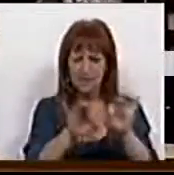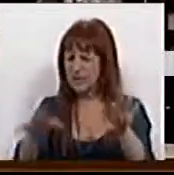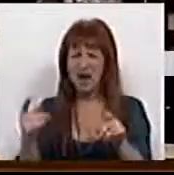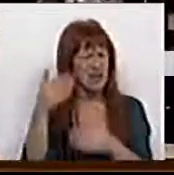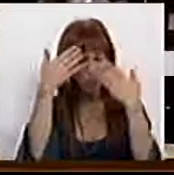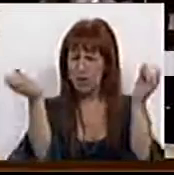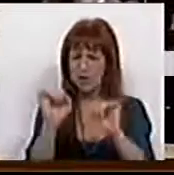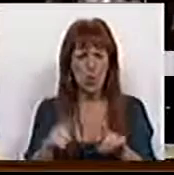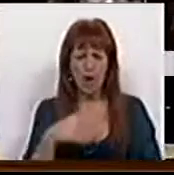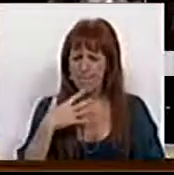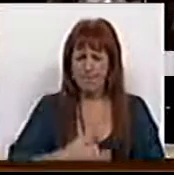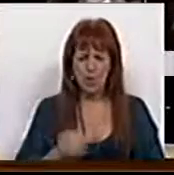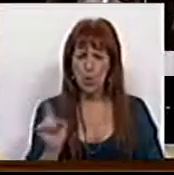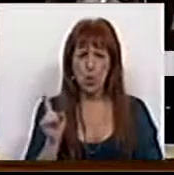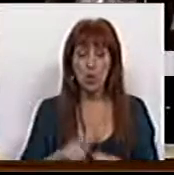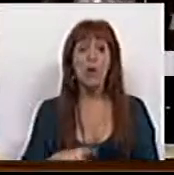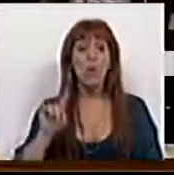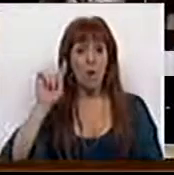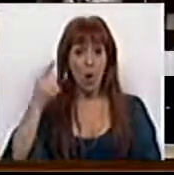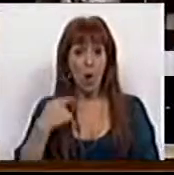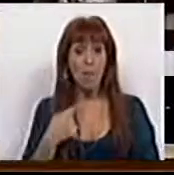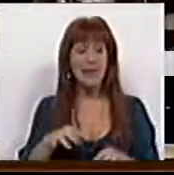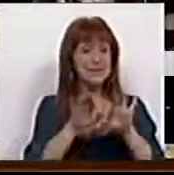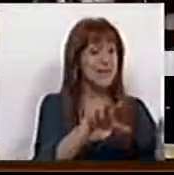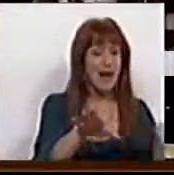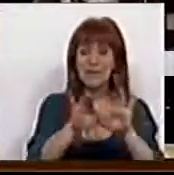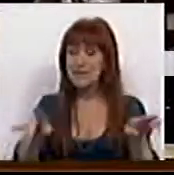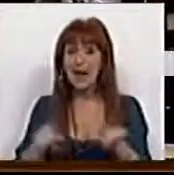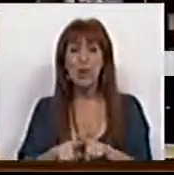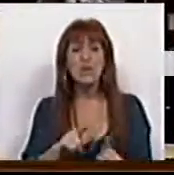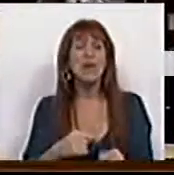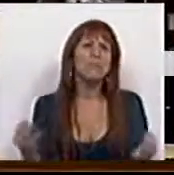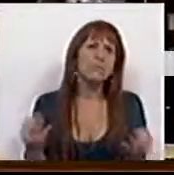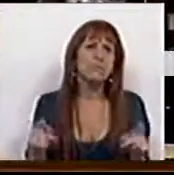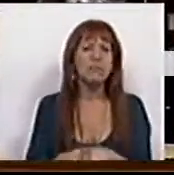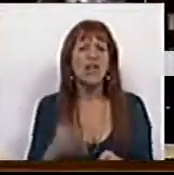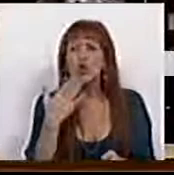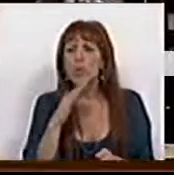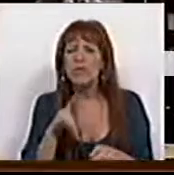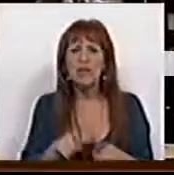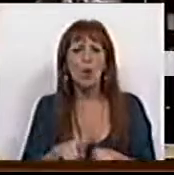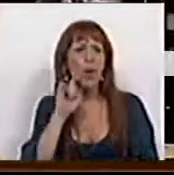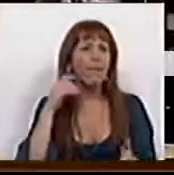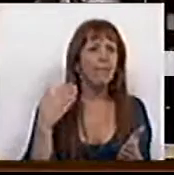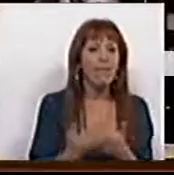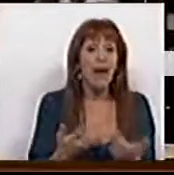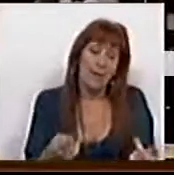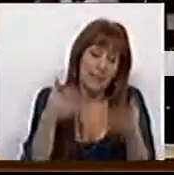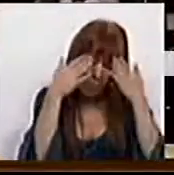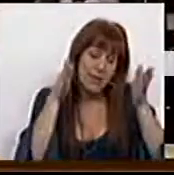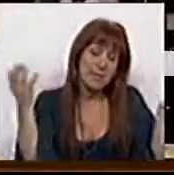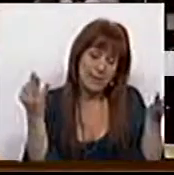há democracia plena, mesmo que a paridade não seja, obviamente, suficiente para garantir